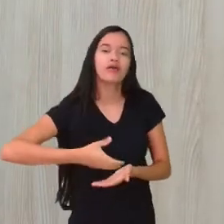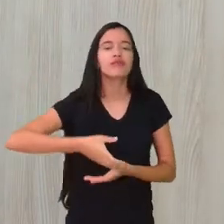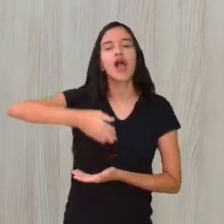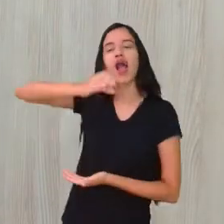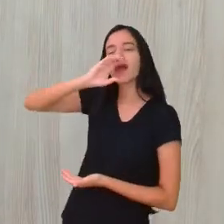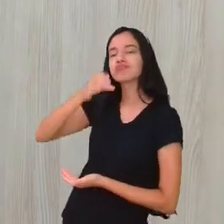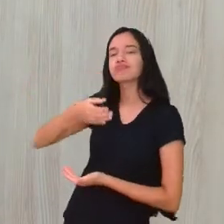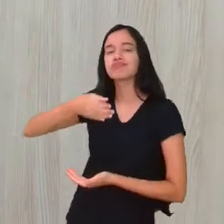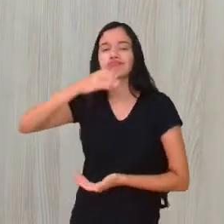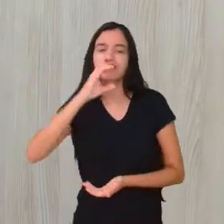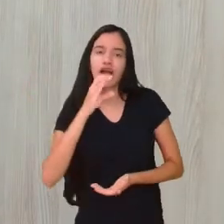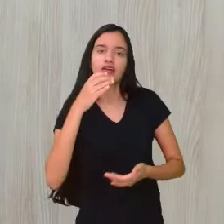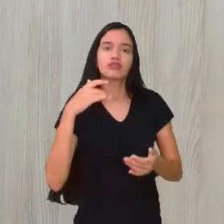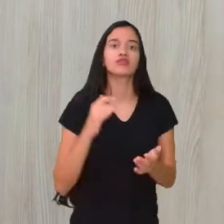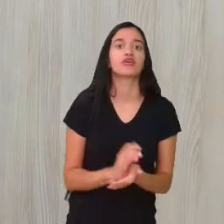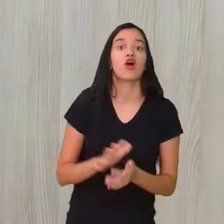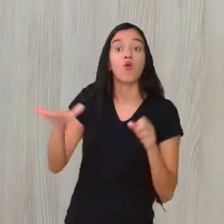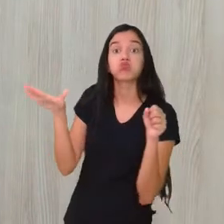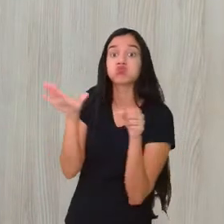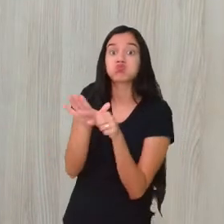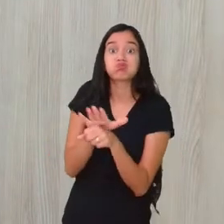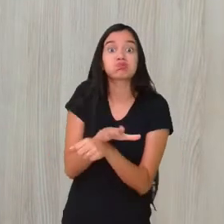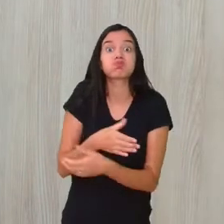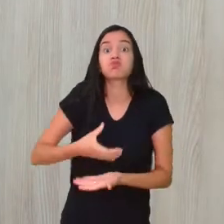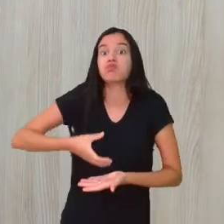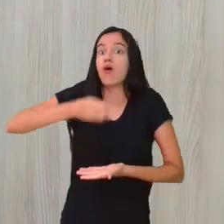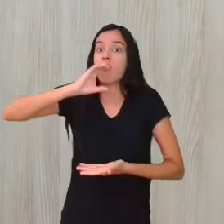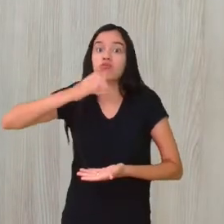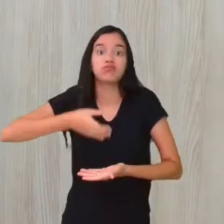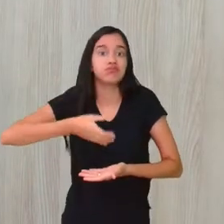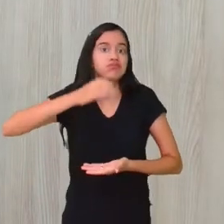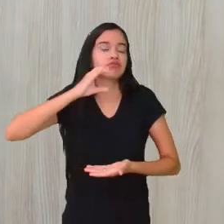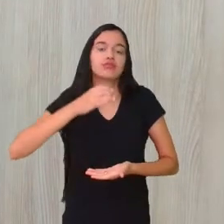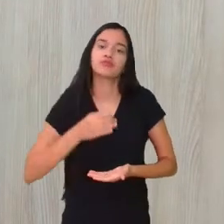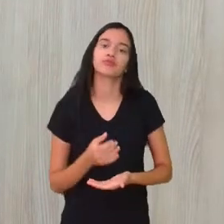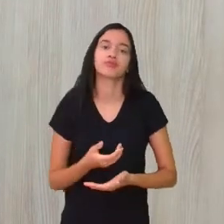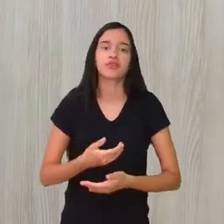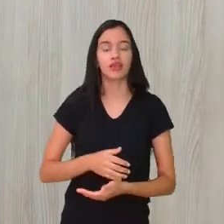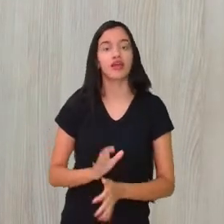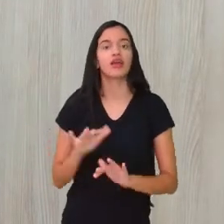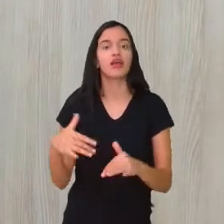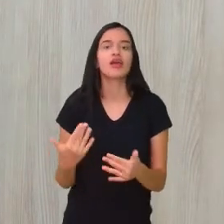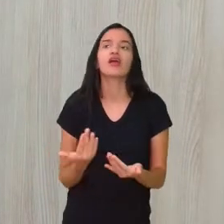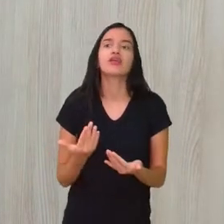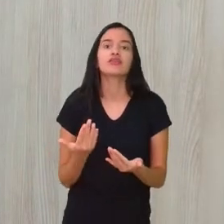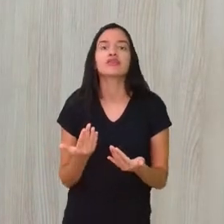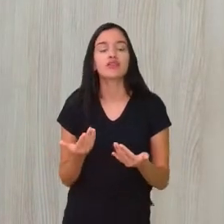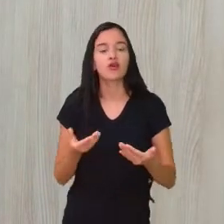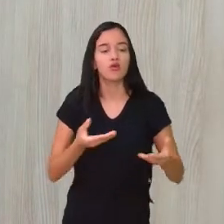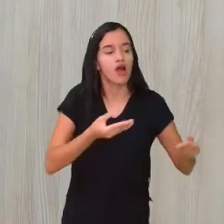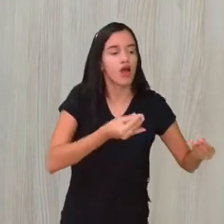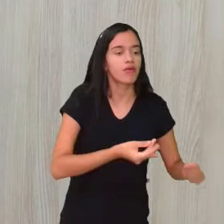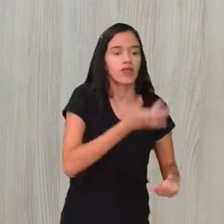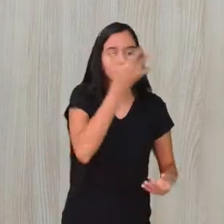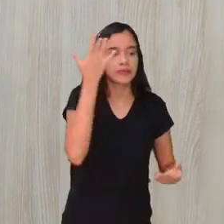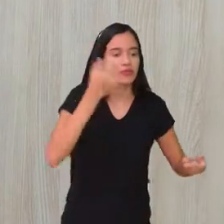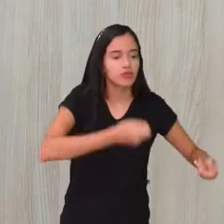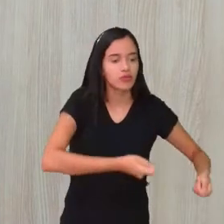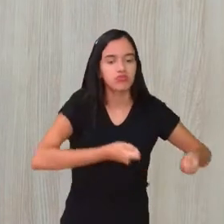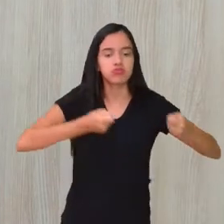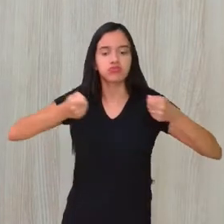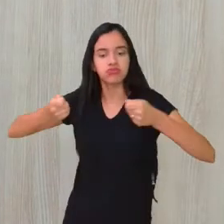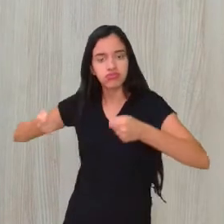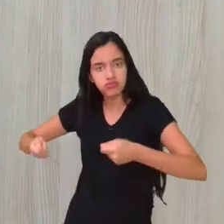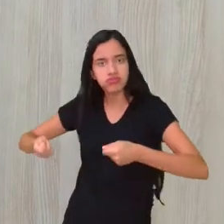comiam e bebiam em excesso, naquela época, né? Então, os bufões estavam lá, eles serviam, eram bons, muito